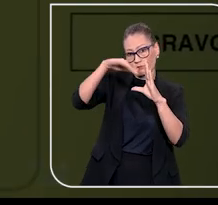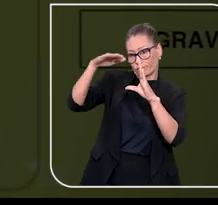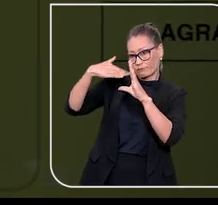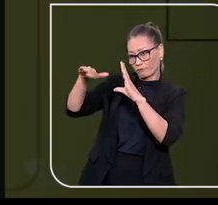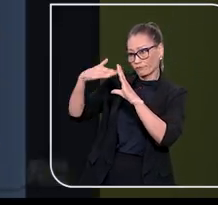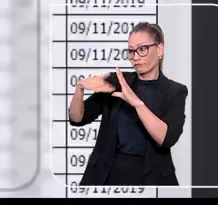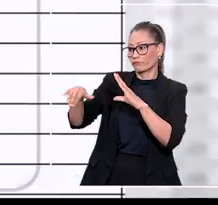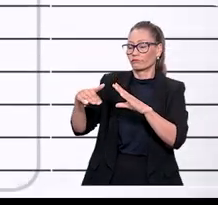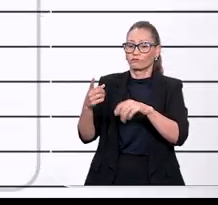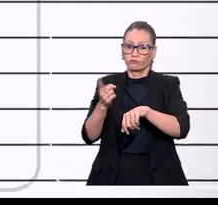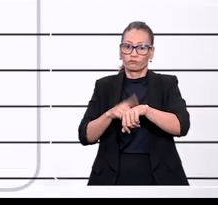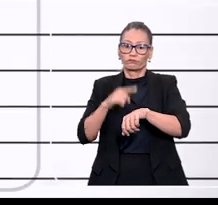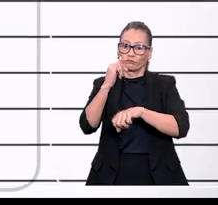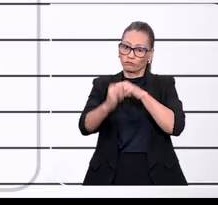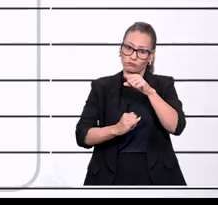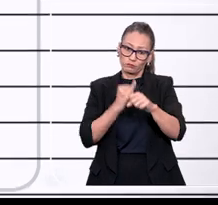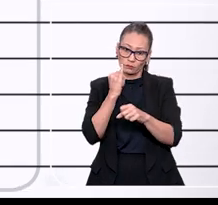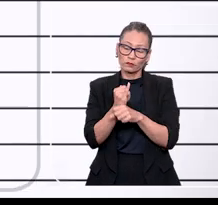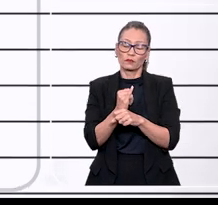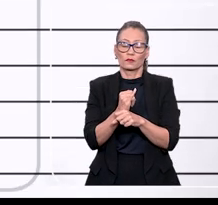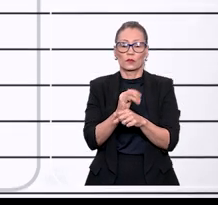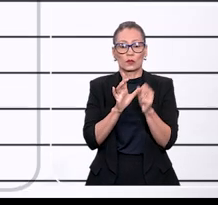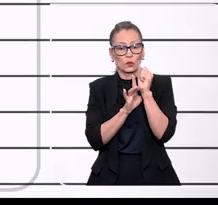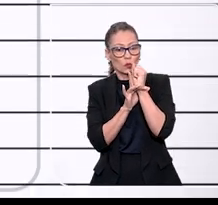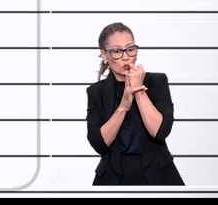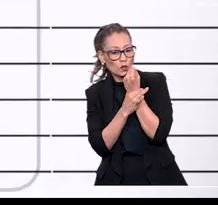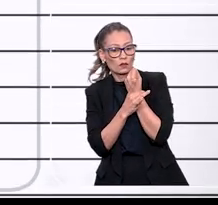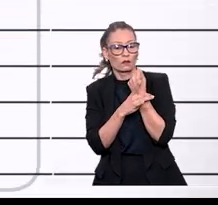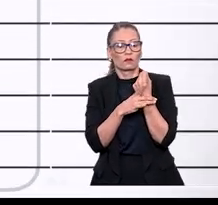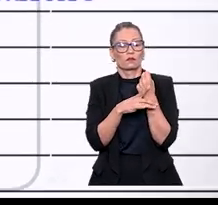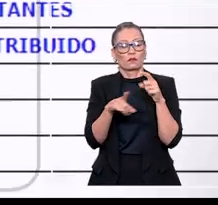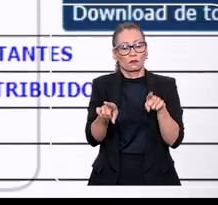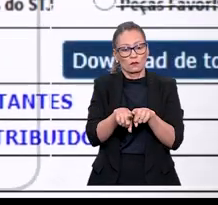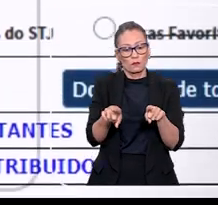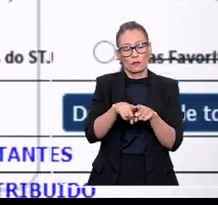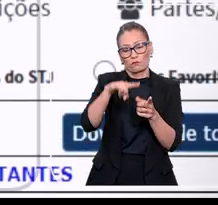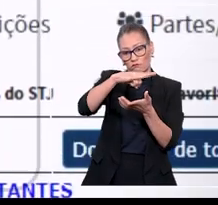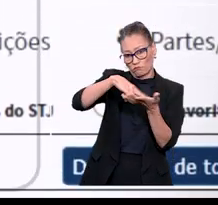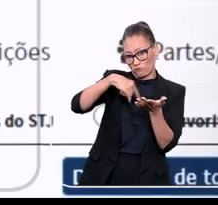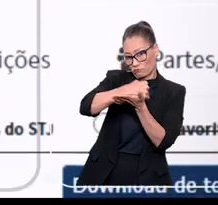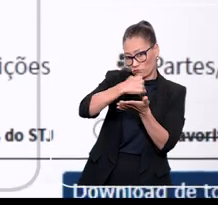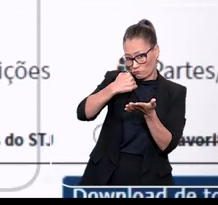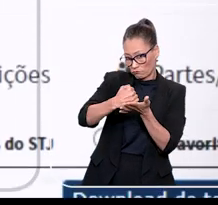E tudo é feito pela internet, com segurança garantida por certificação digital.